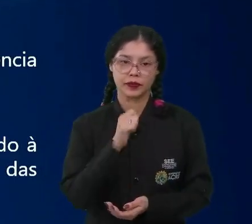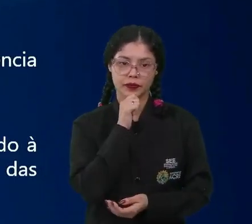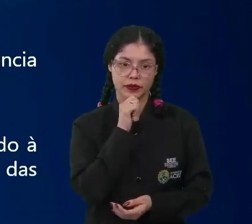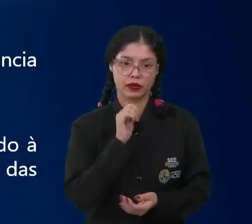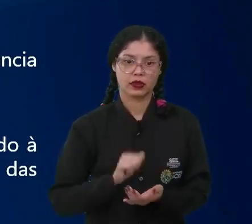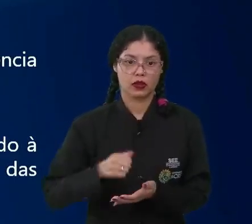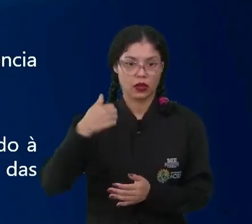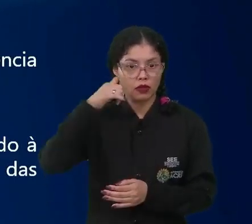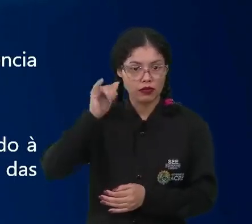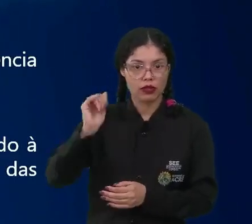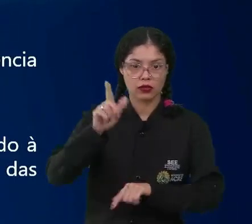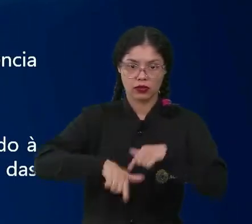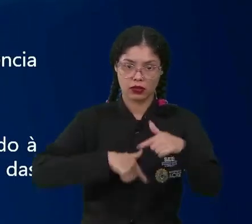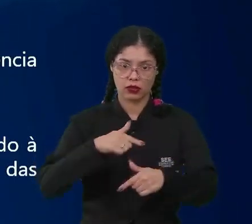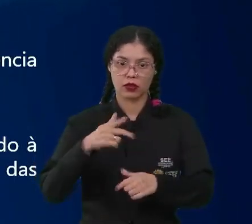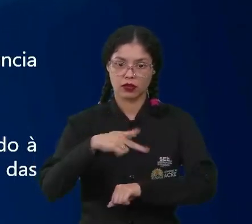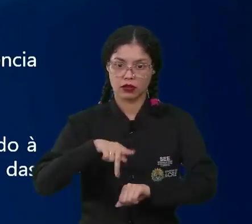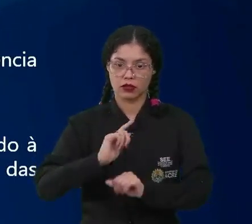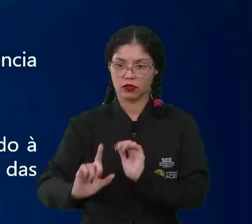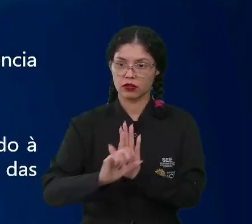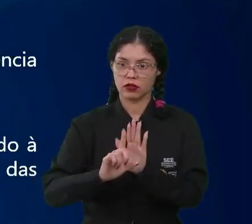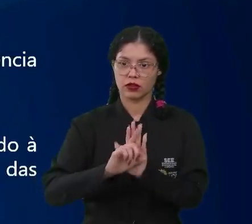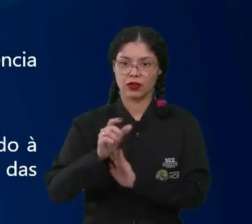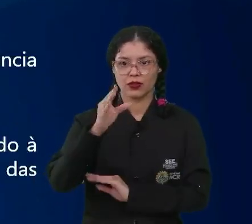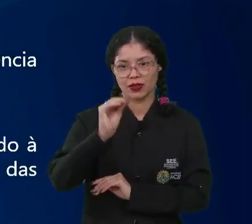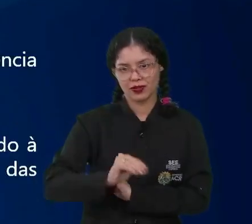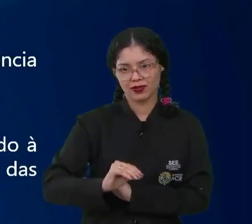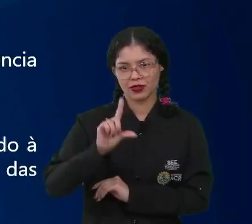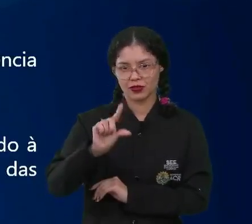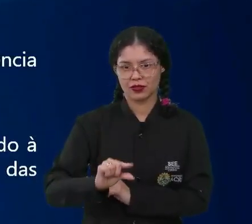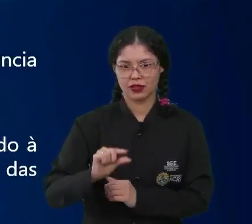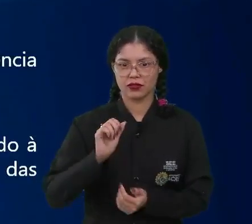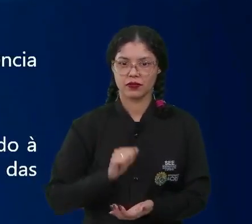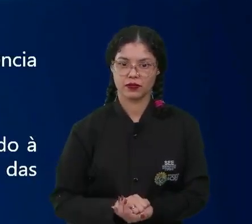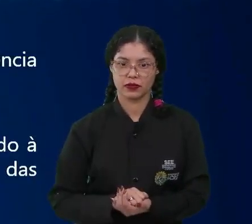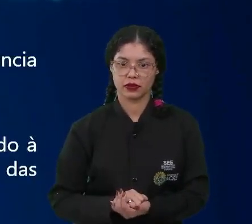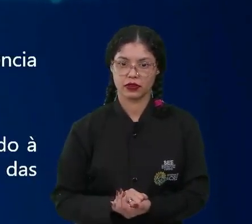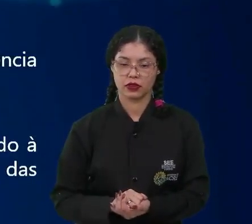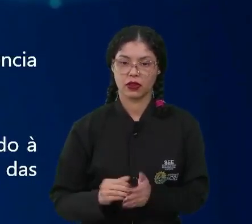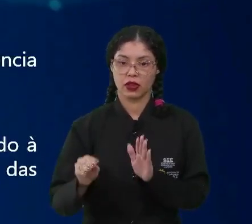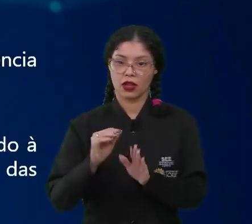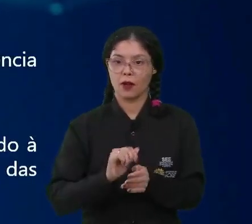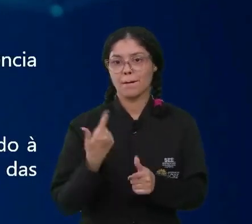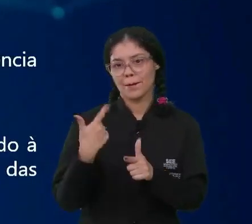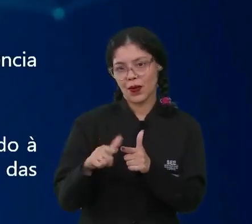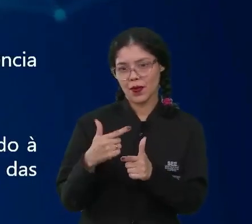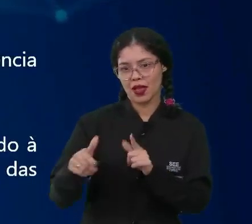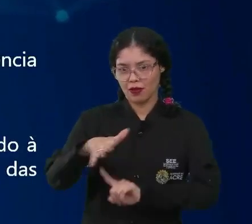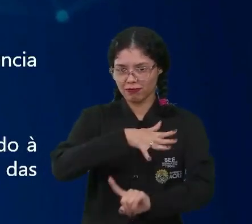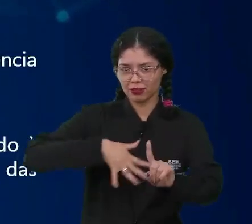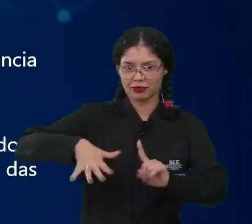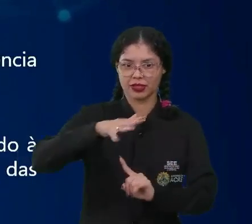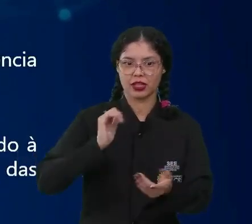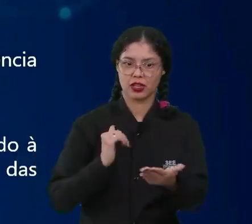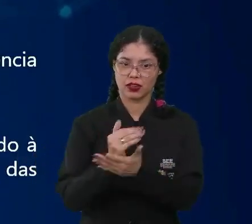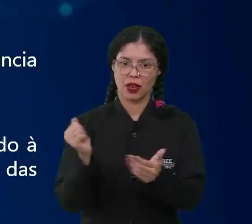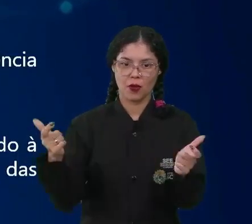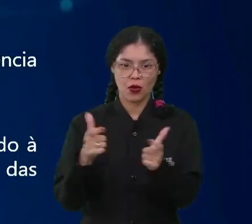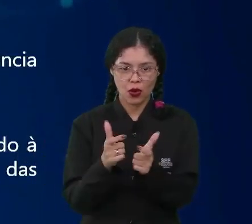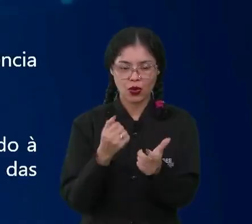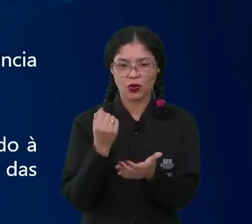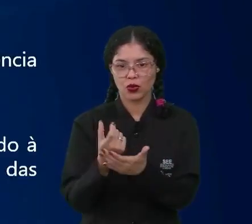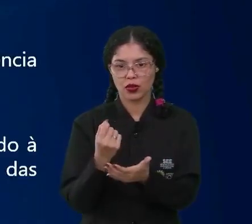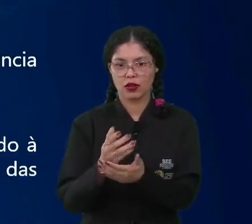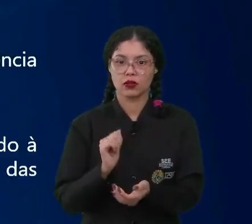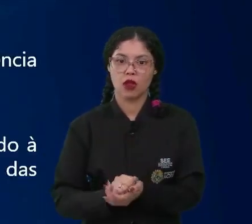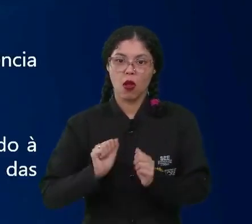a precarização do trabalho em países com legislação frágil, danos ambientais devido à busca por menores